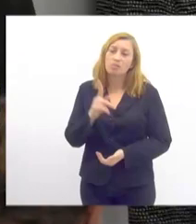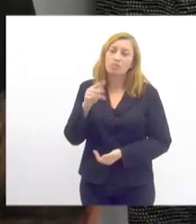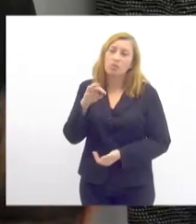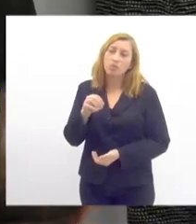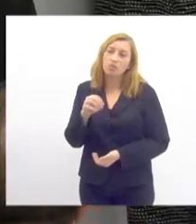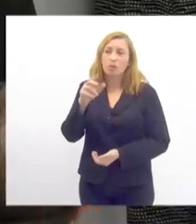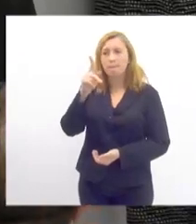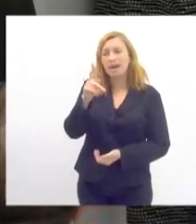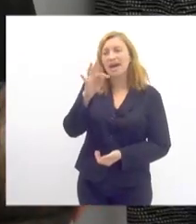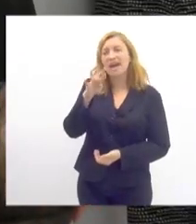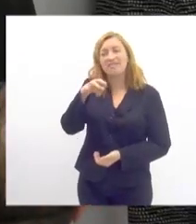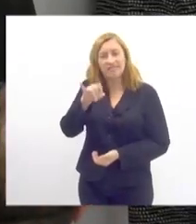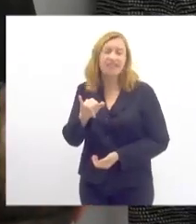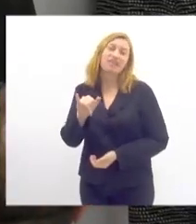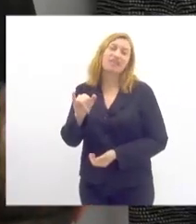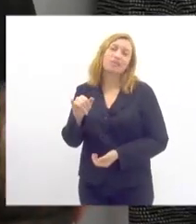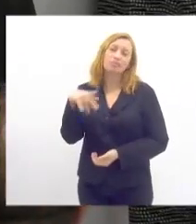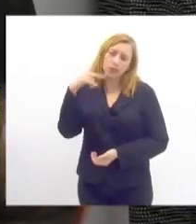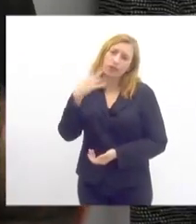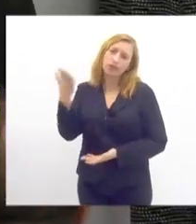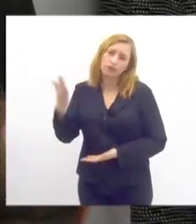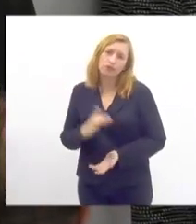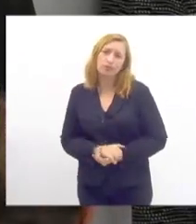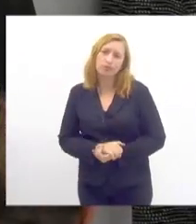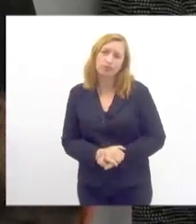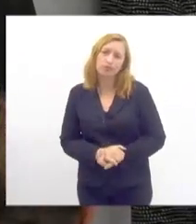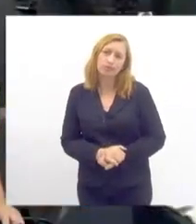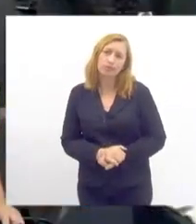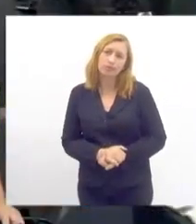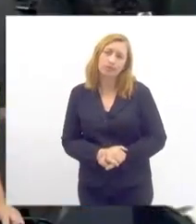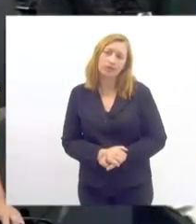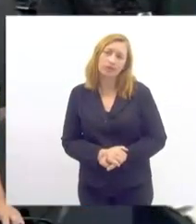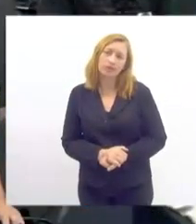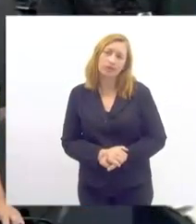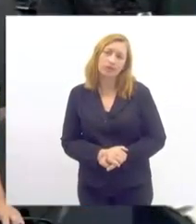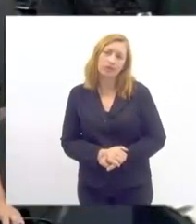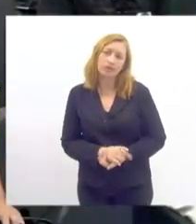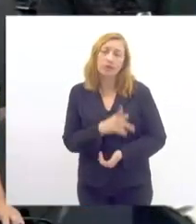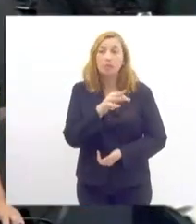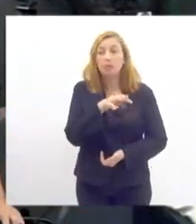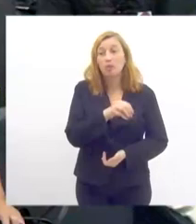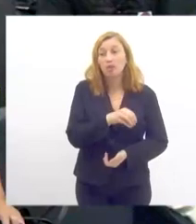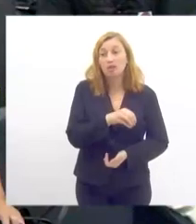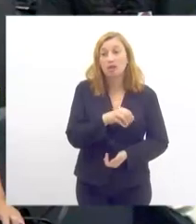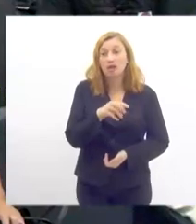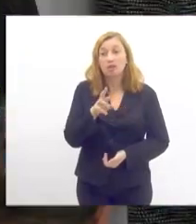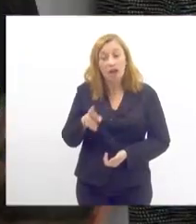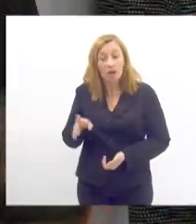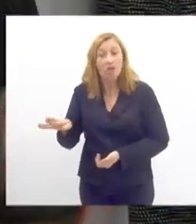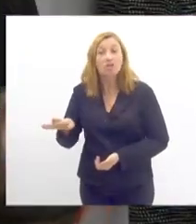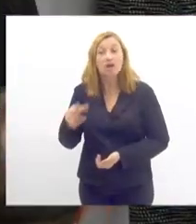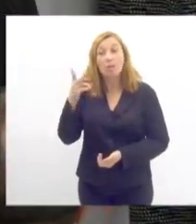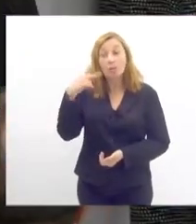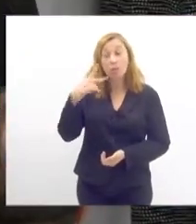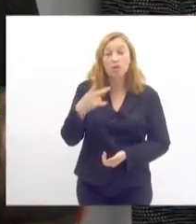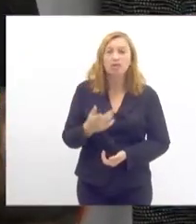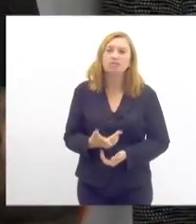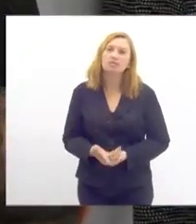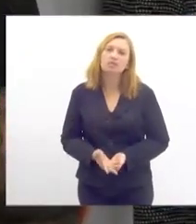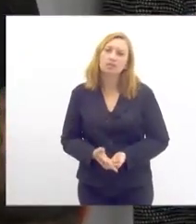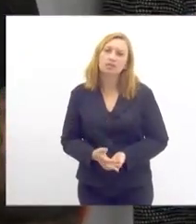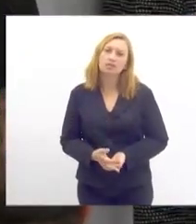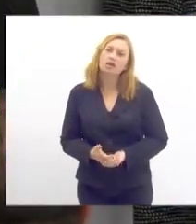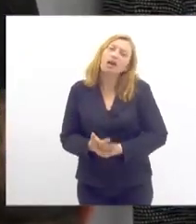Paraty, político, político. Eu inauguro um posto na Rocinha, político, abraçado